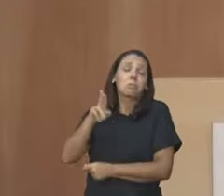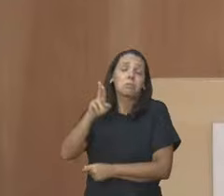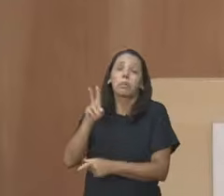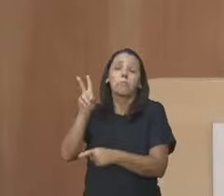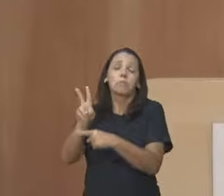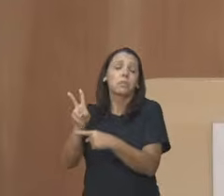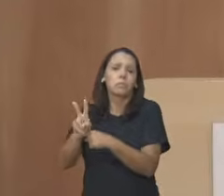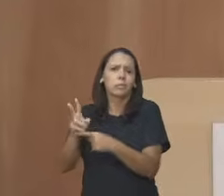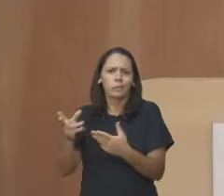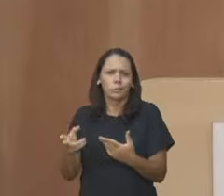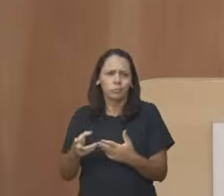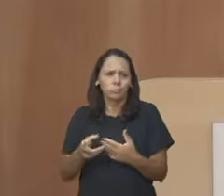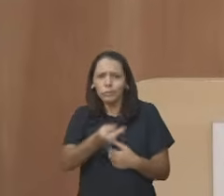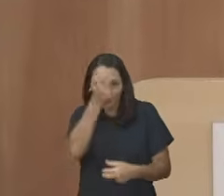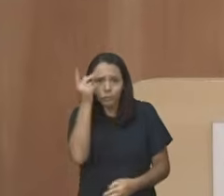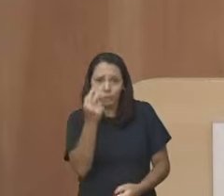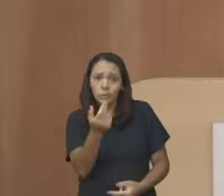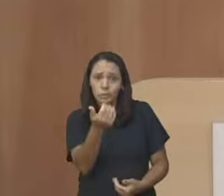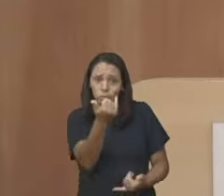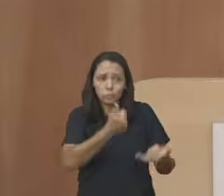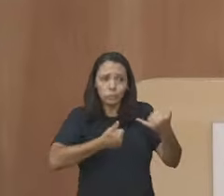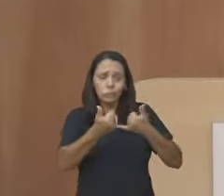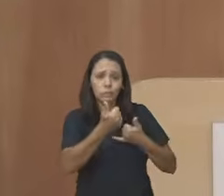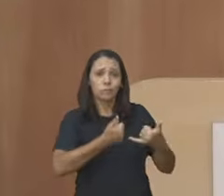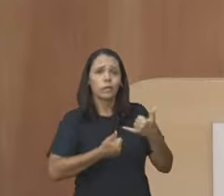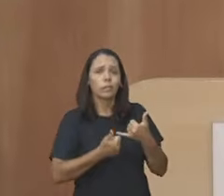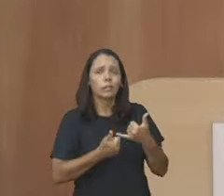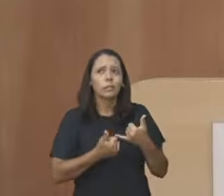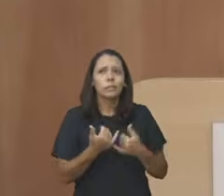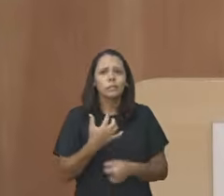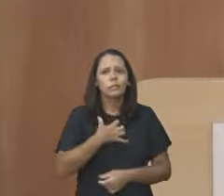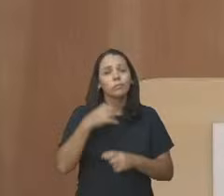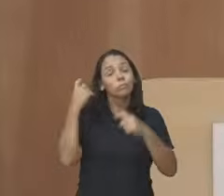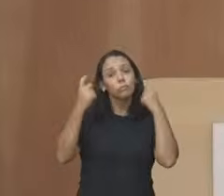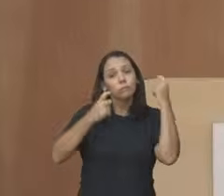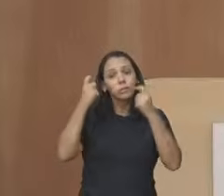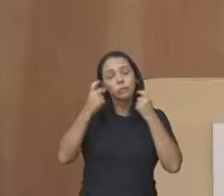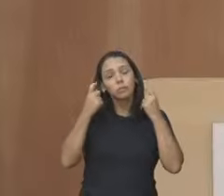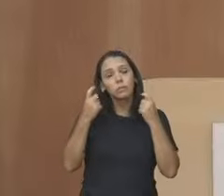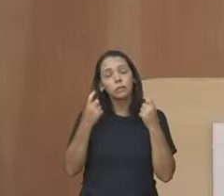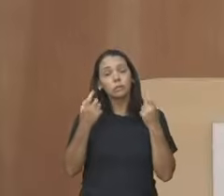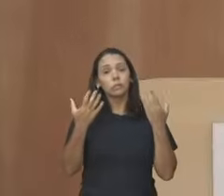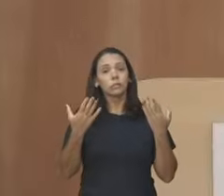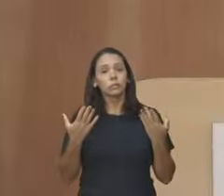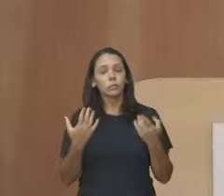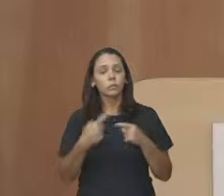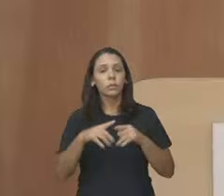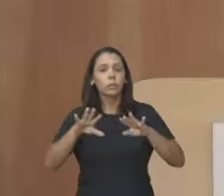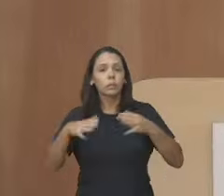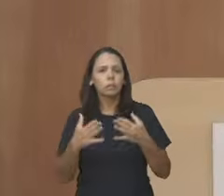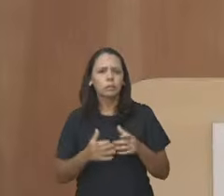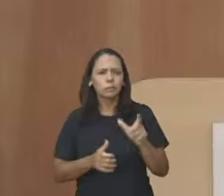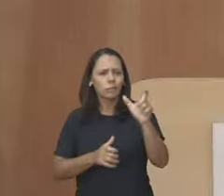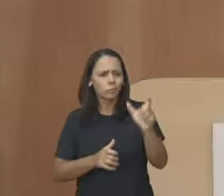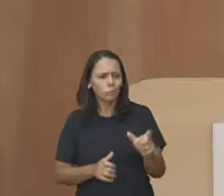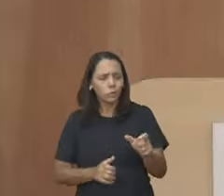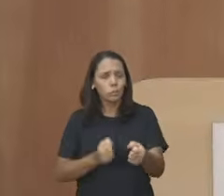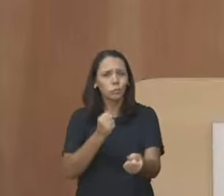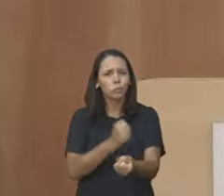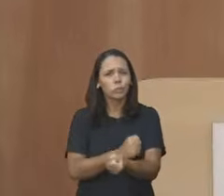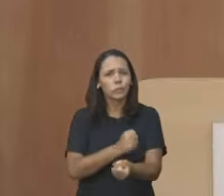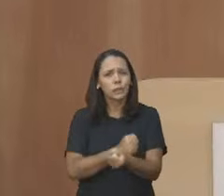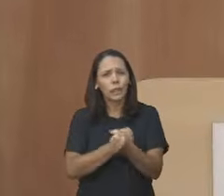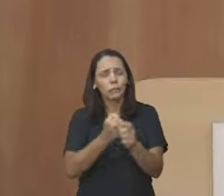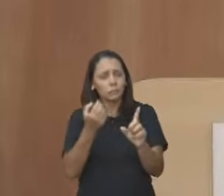Esses são os relatos que a gente recebe. Isso nos preocupa muito, porque quando você atende uma pessoa que está em dependência química, quando